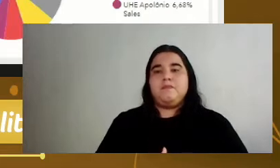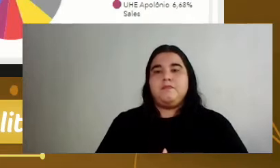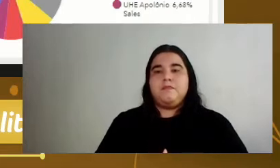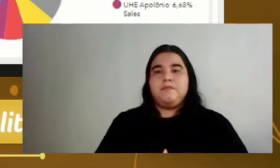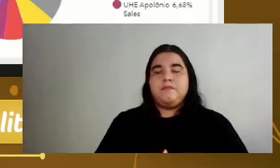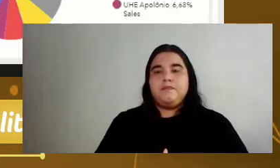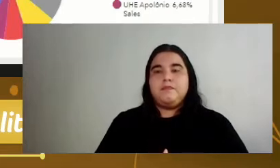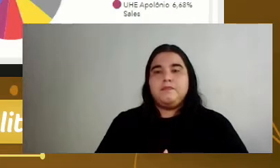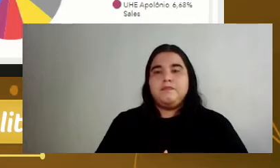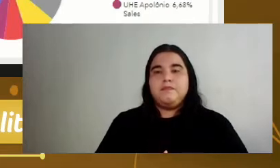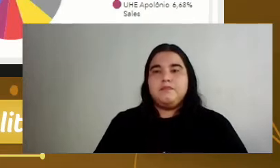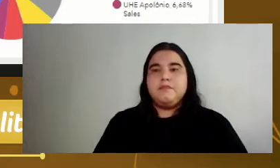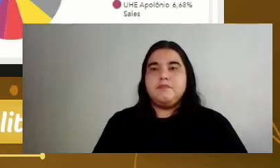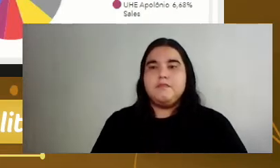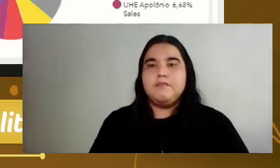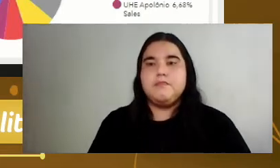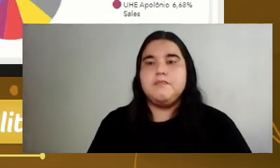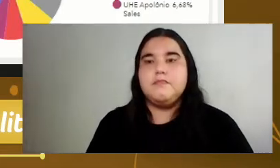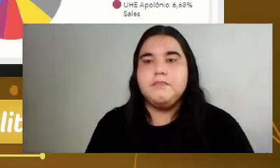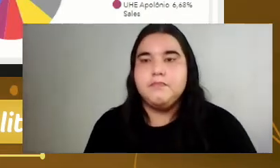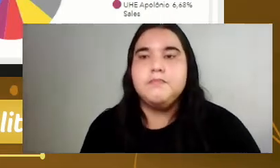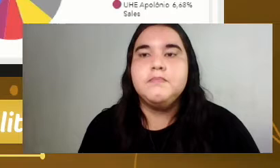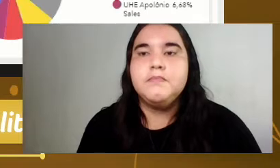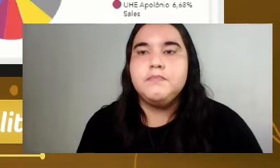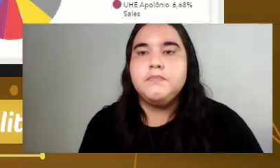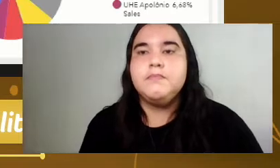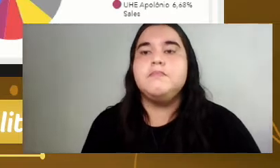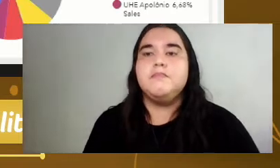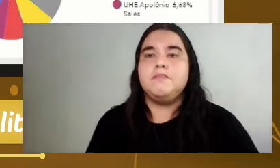Vou pegar aqui.